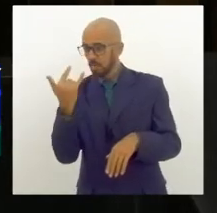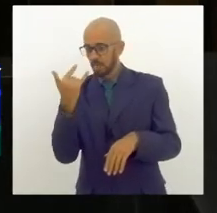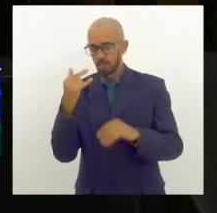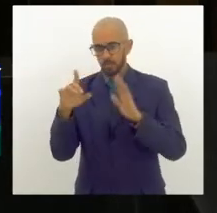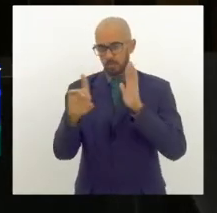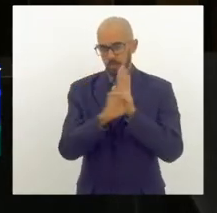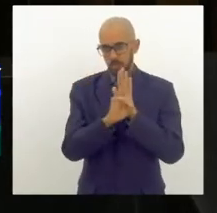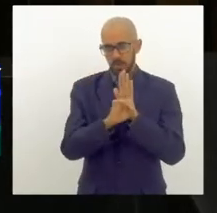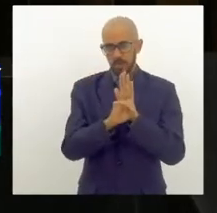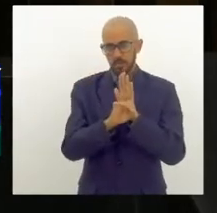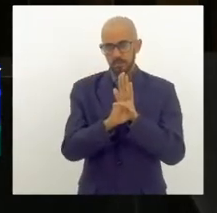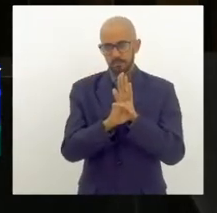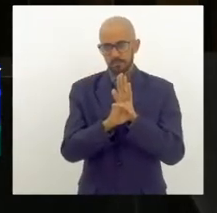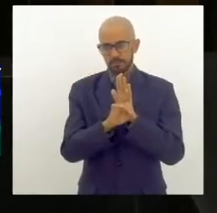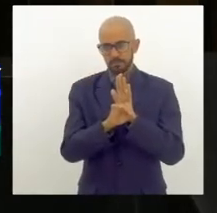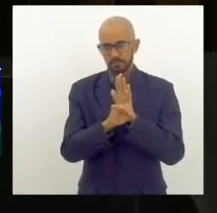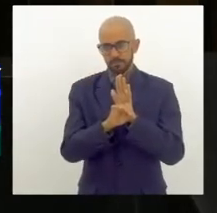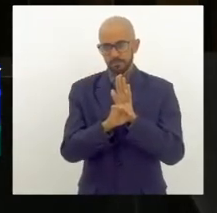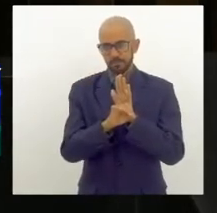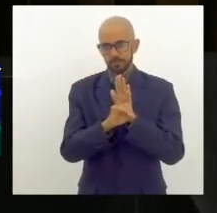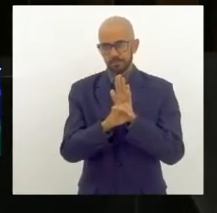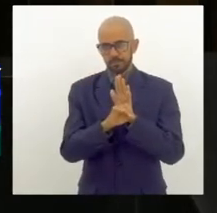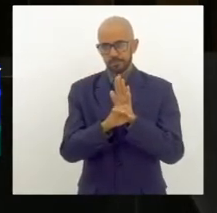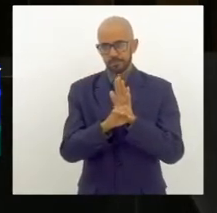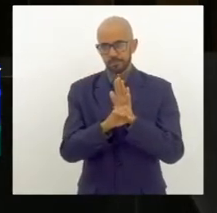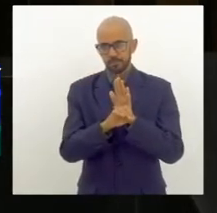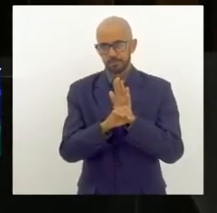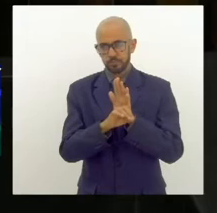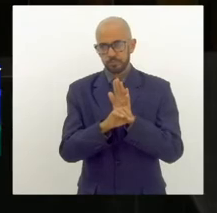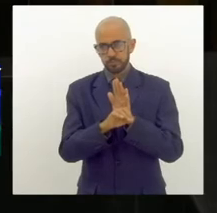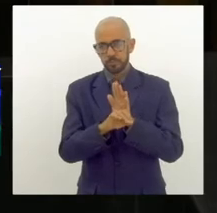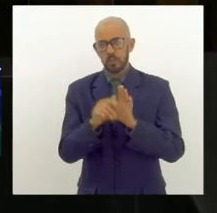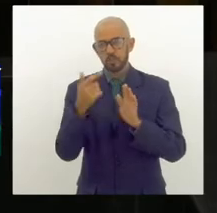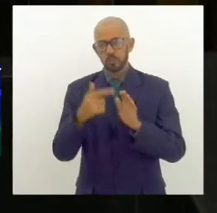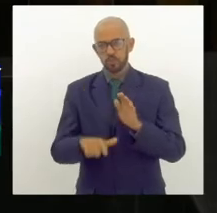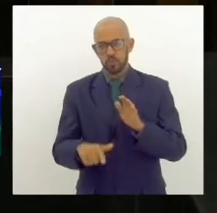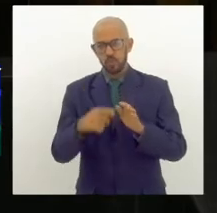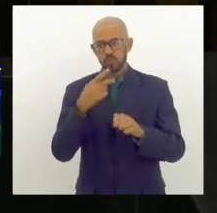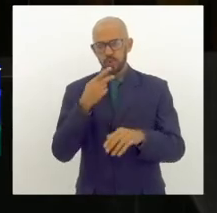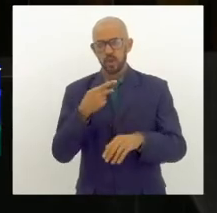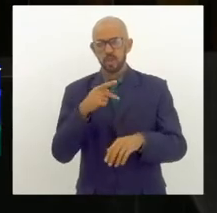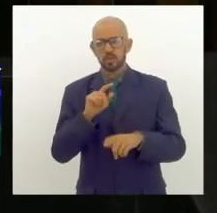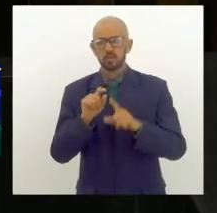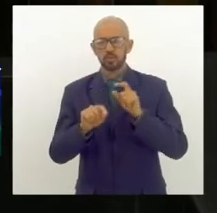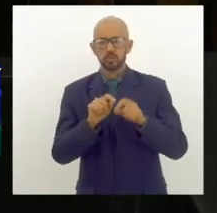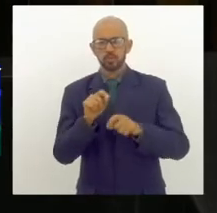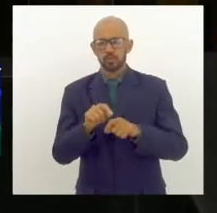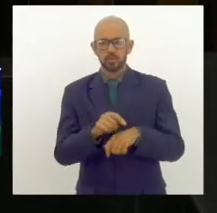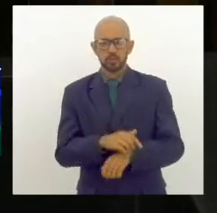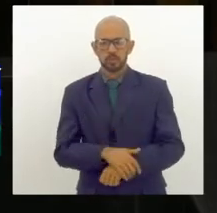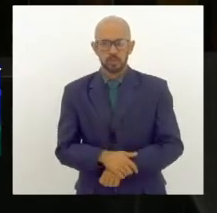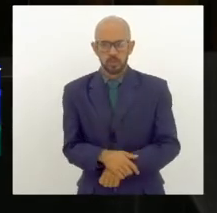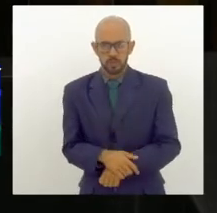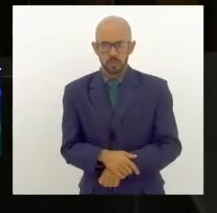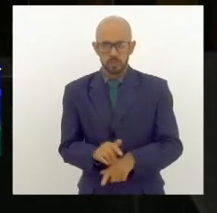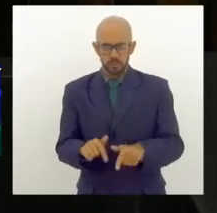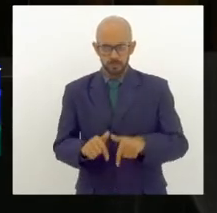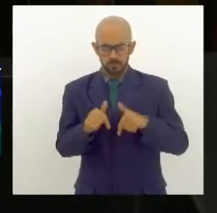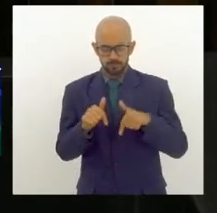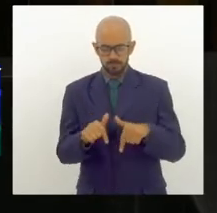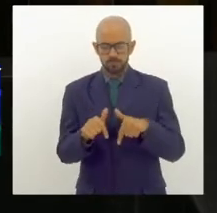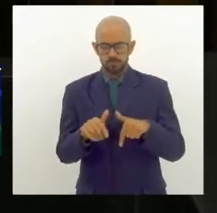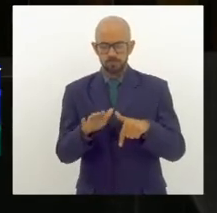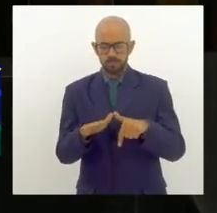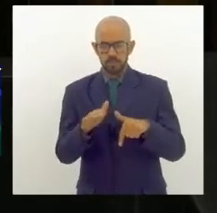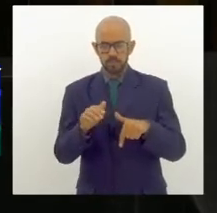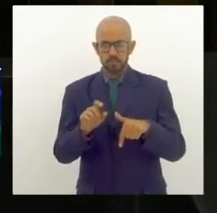Muito ao contrário. E aí, sem querer, mais uma vez, já iniciar esse semestre legislativo nesse enfrentamento, mas me